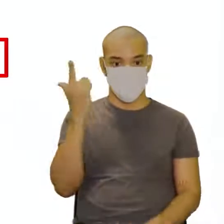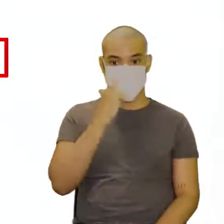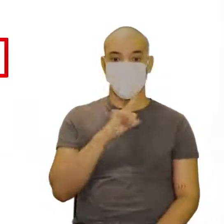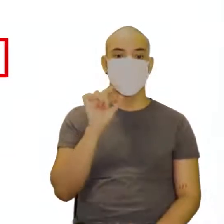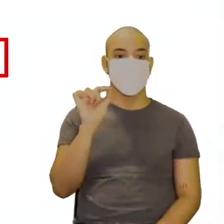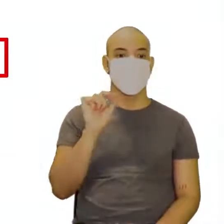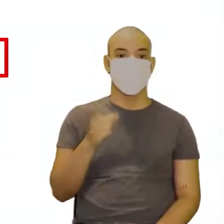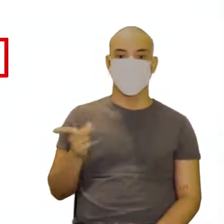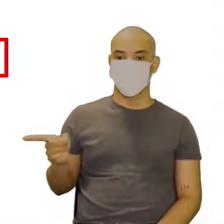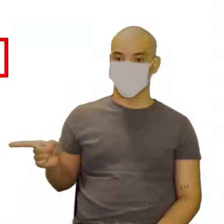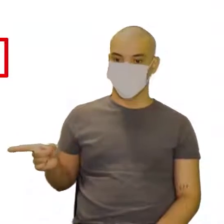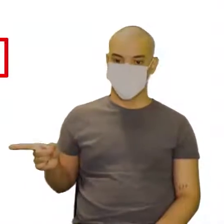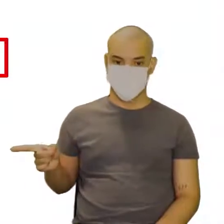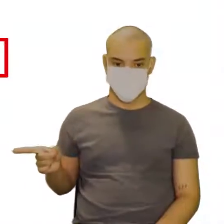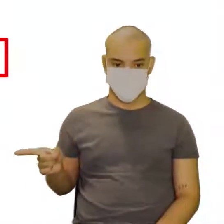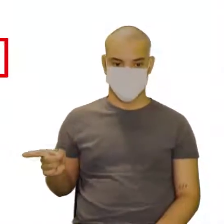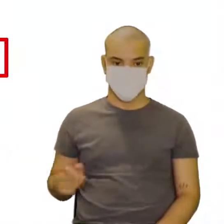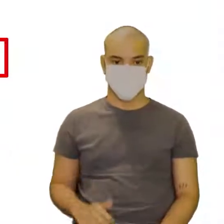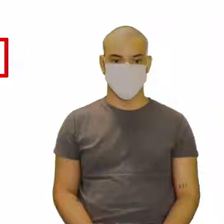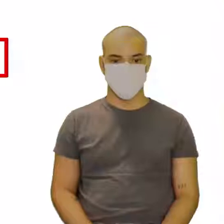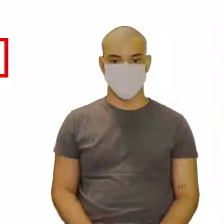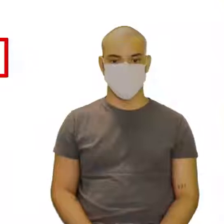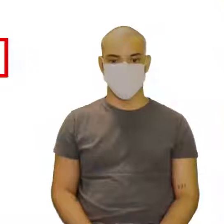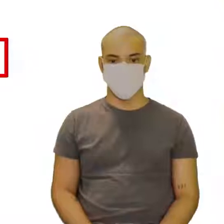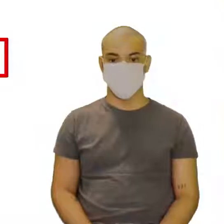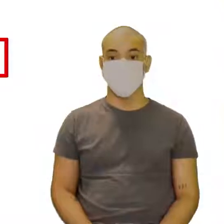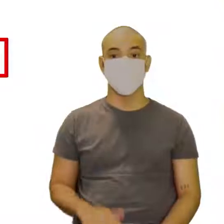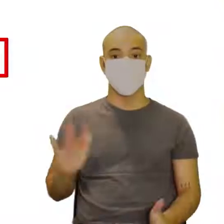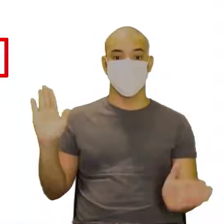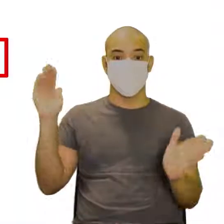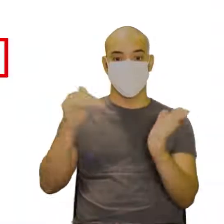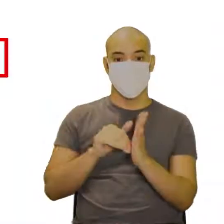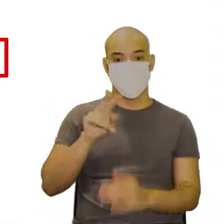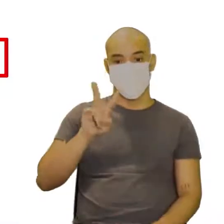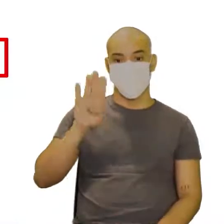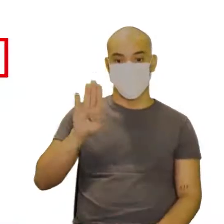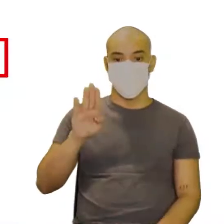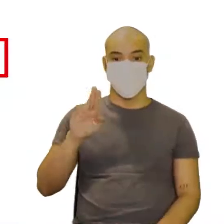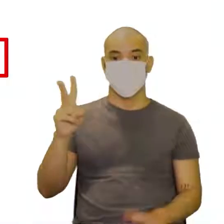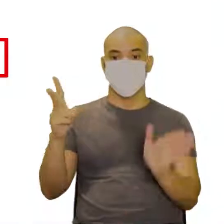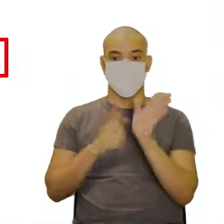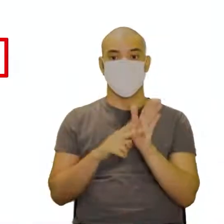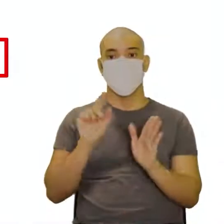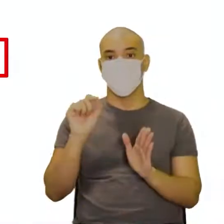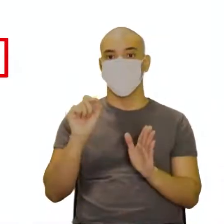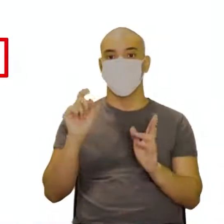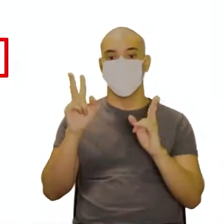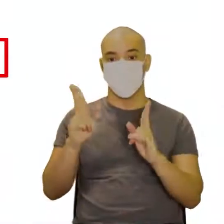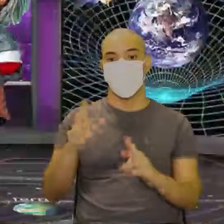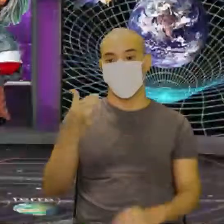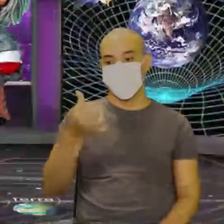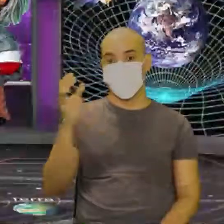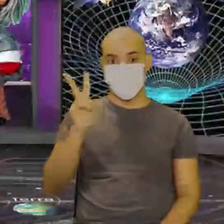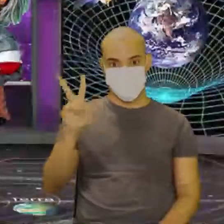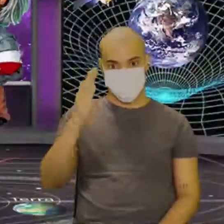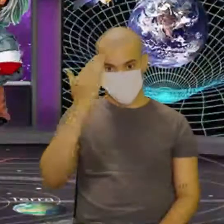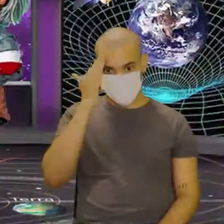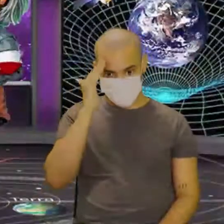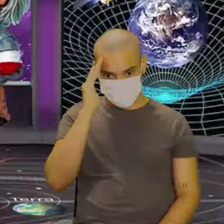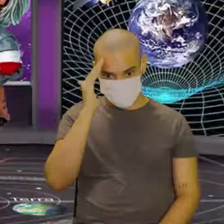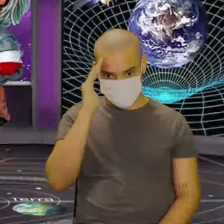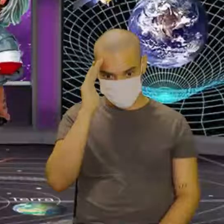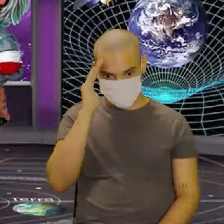olha só, eu vou obter aí um valor de quanto? De 6 volts. Entendido isso, galera? Olha